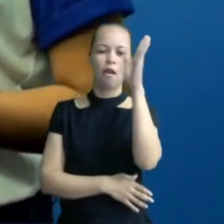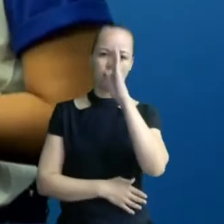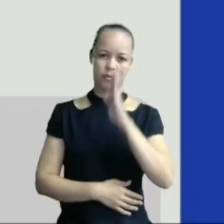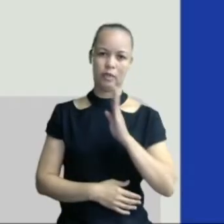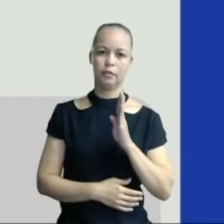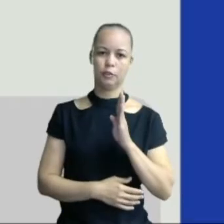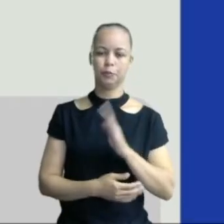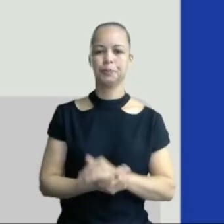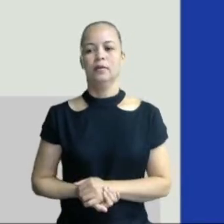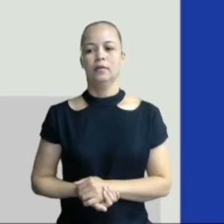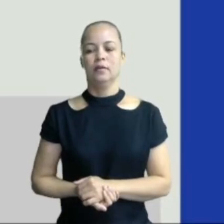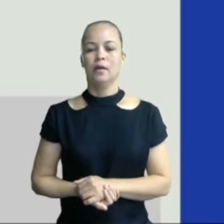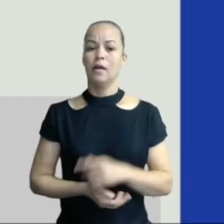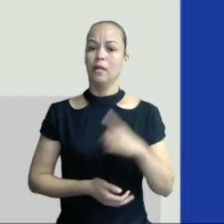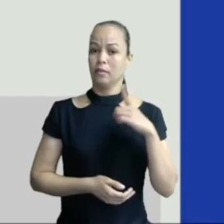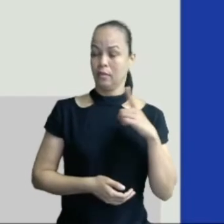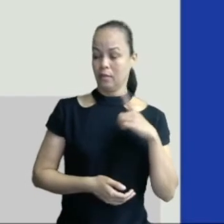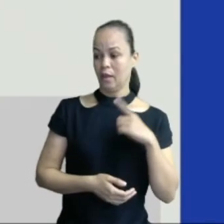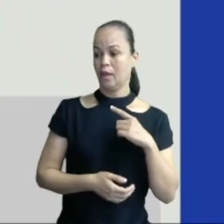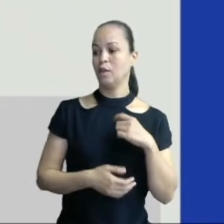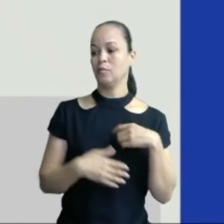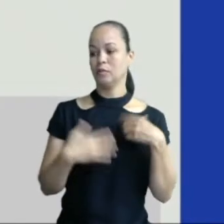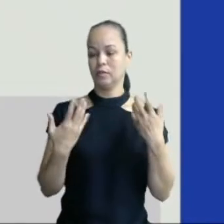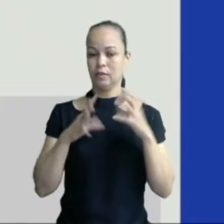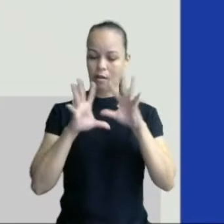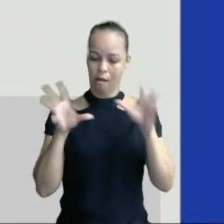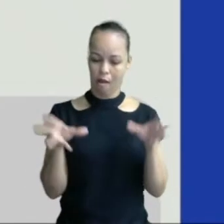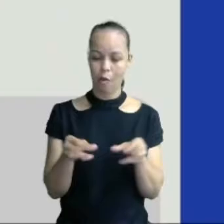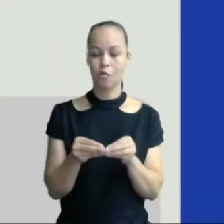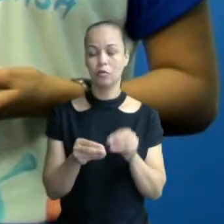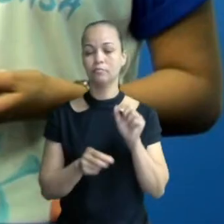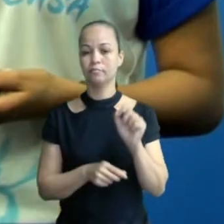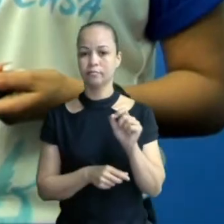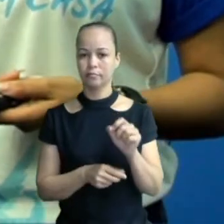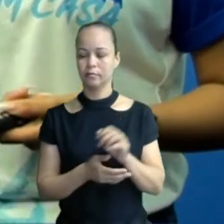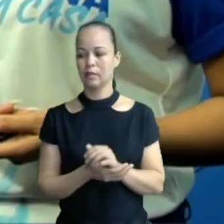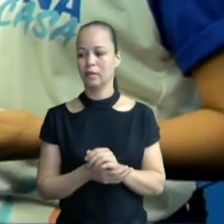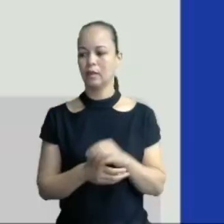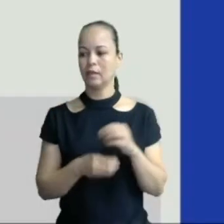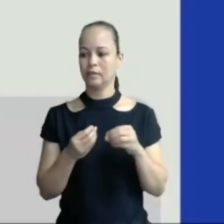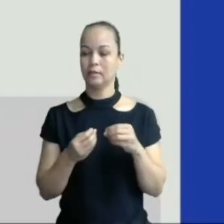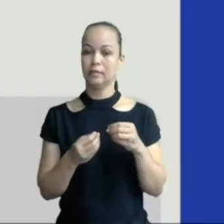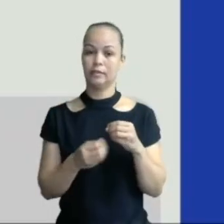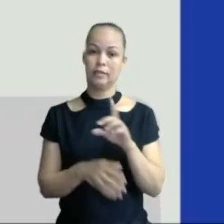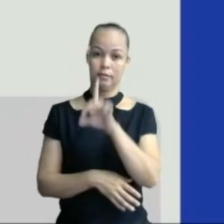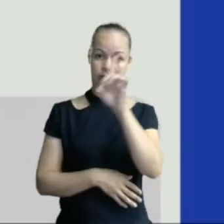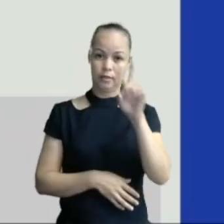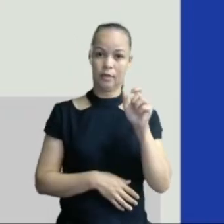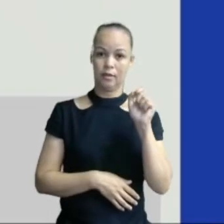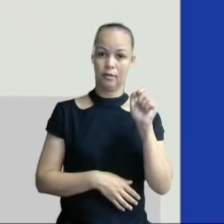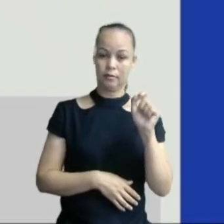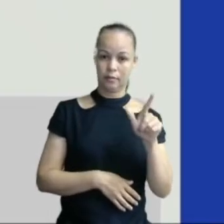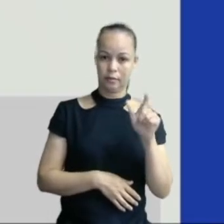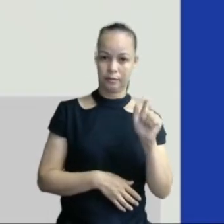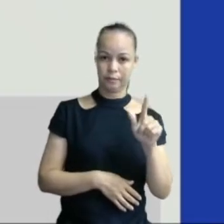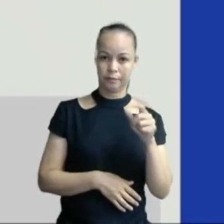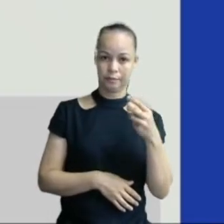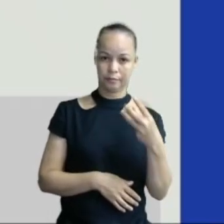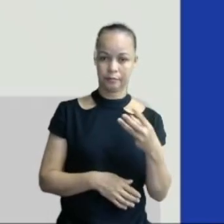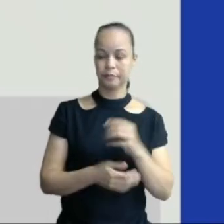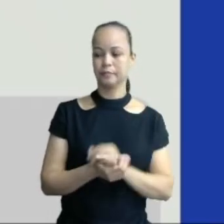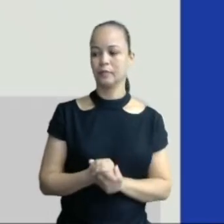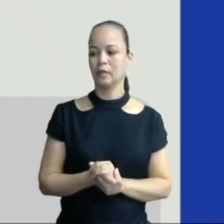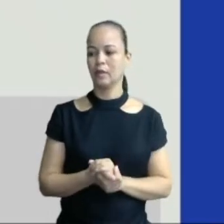pessoal, temos a seguinte conclusão desse tão célebre dia 3 de agosto. No outro dia, ao